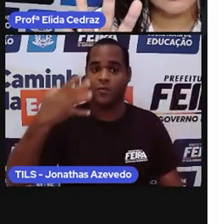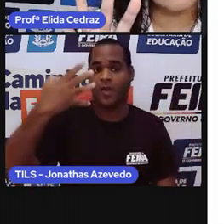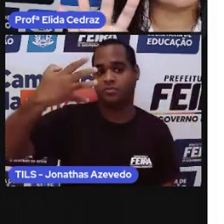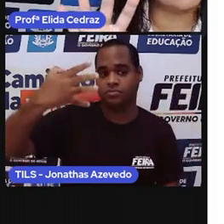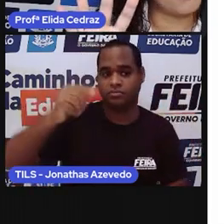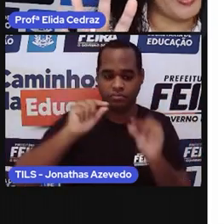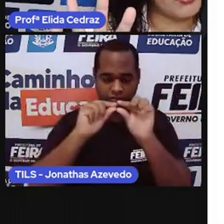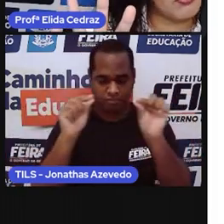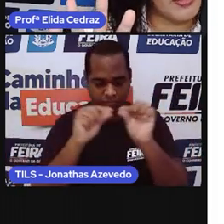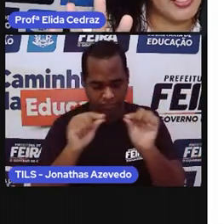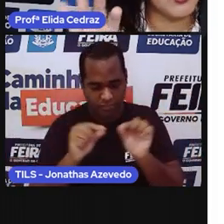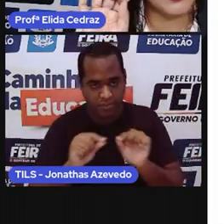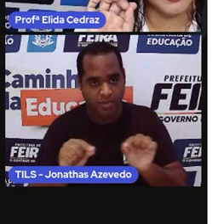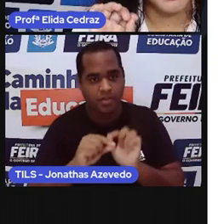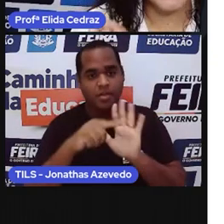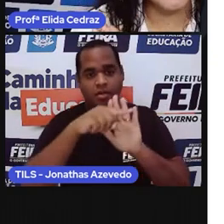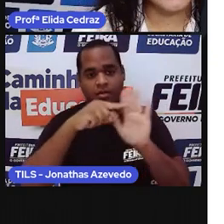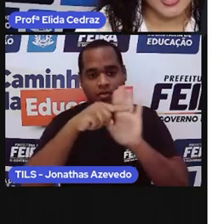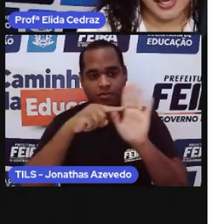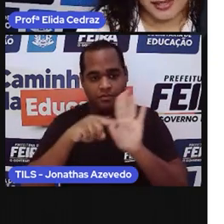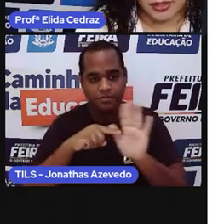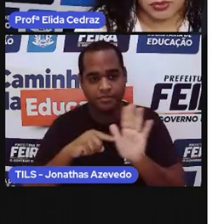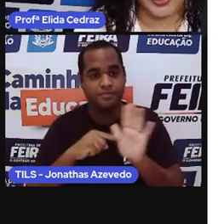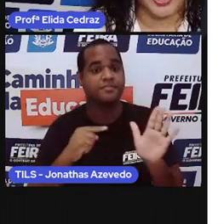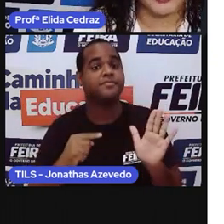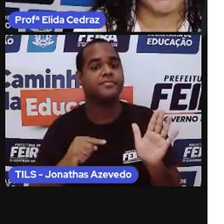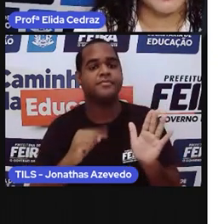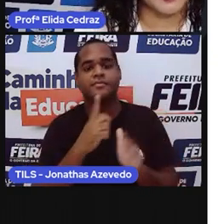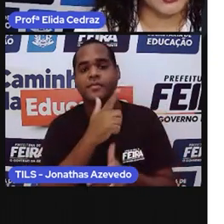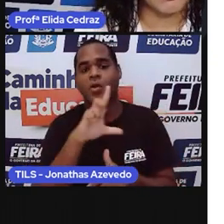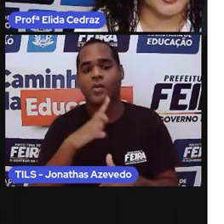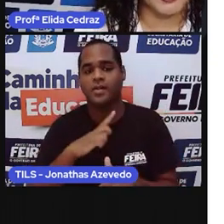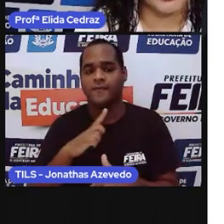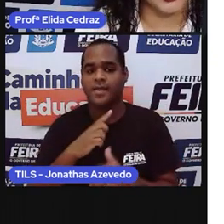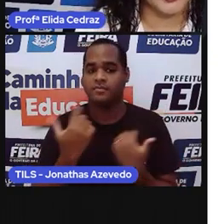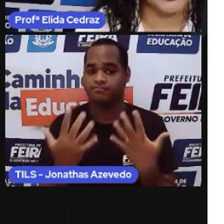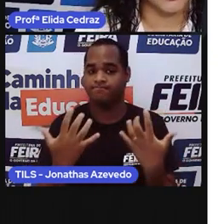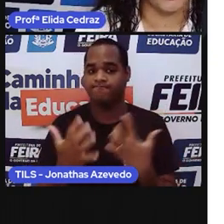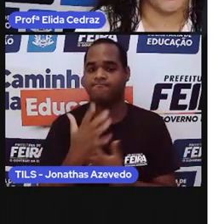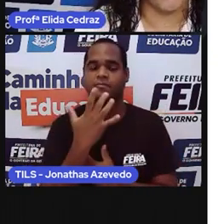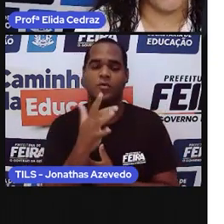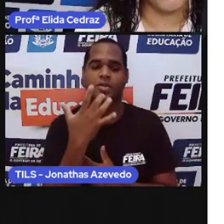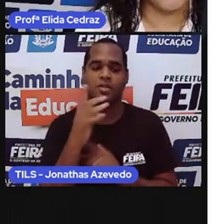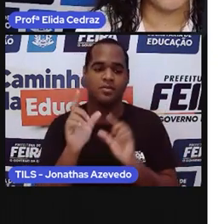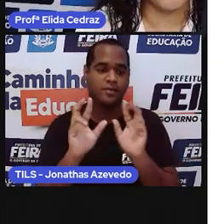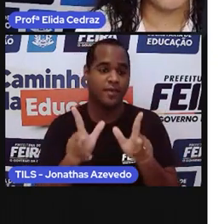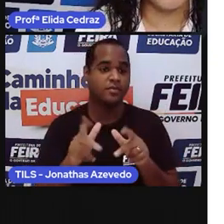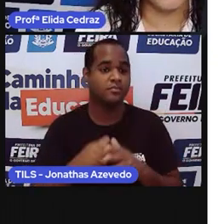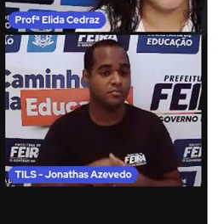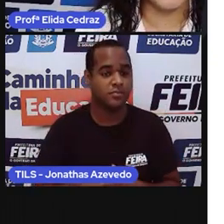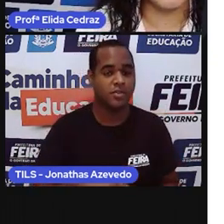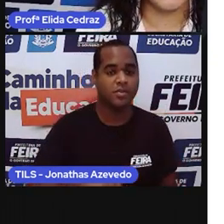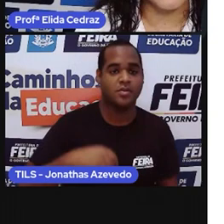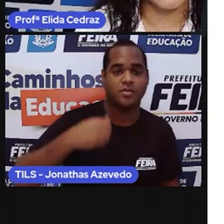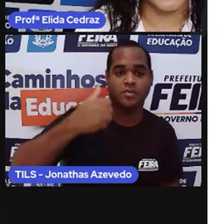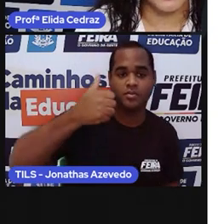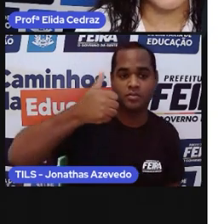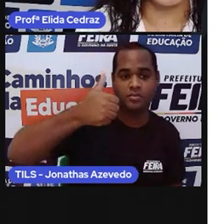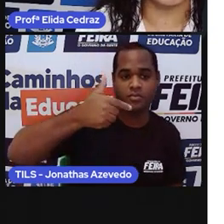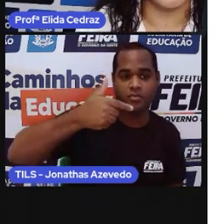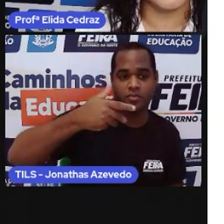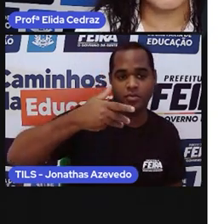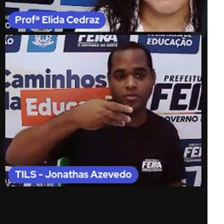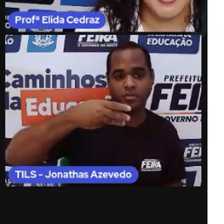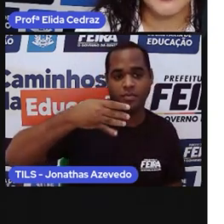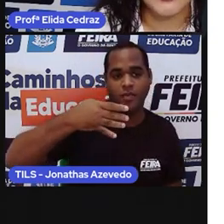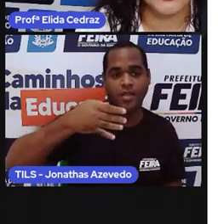quatro linhas, de quatro versos. Em Alecrim Dourado vai ser diferente. Olha só. Um, dois,